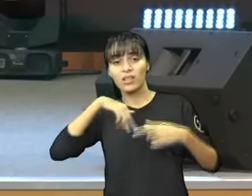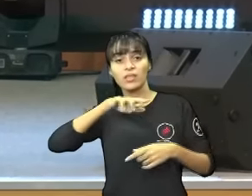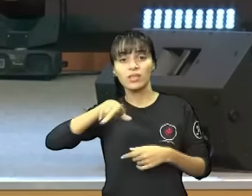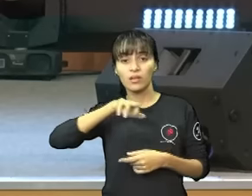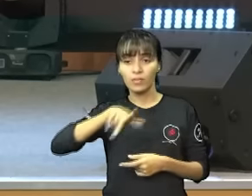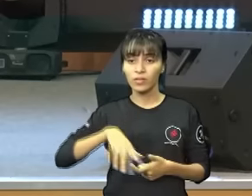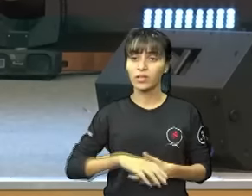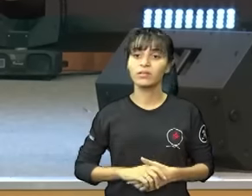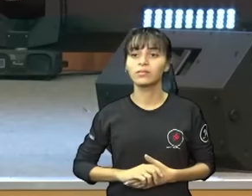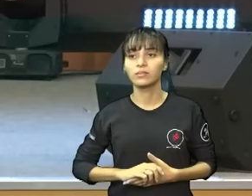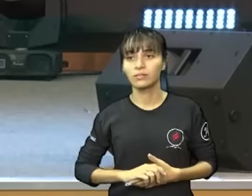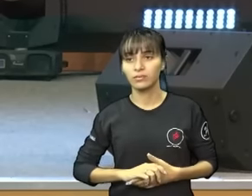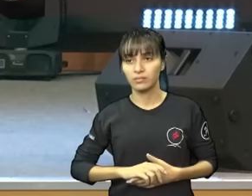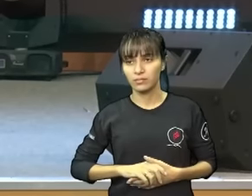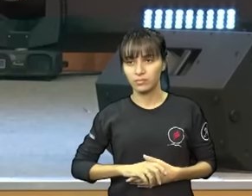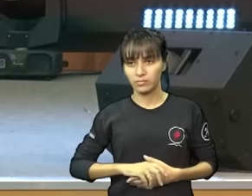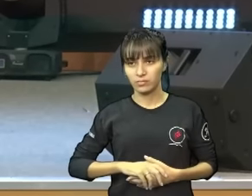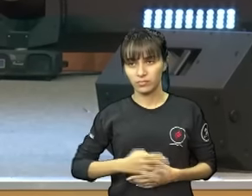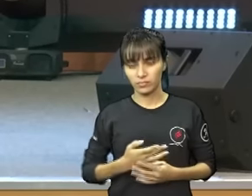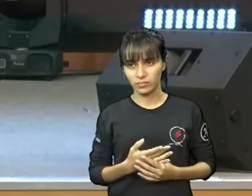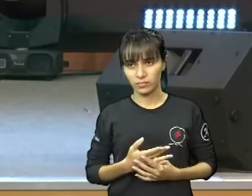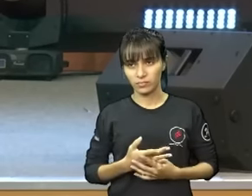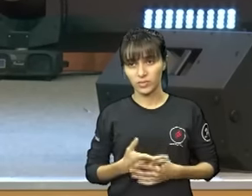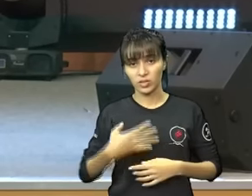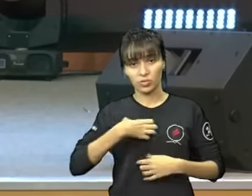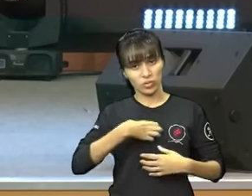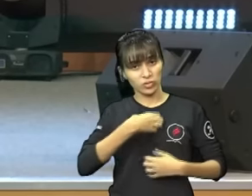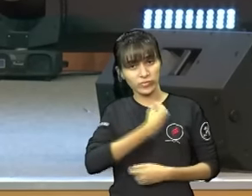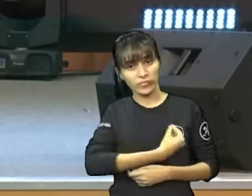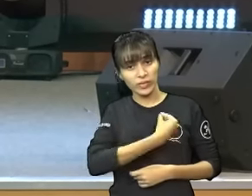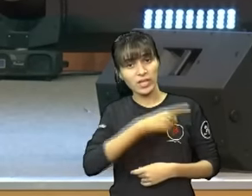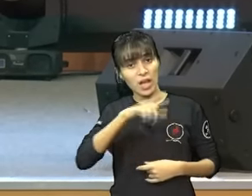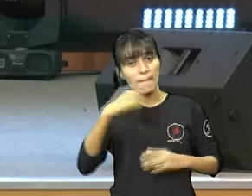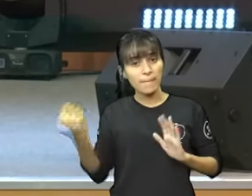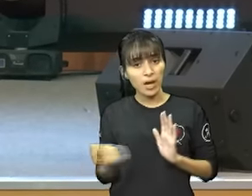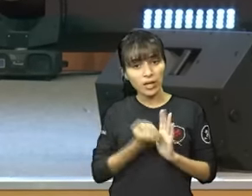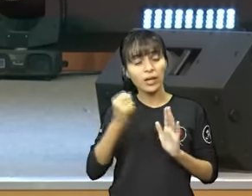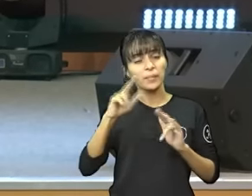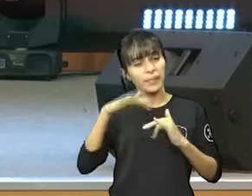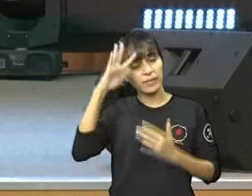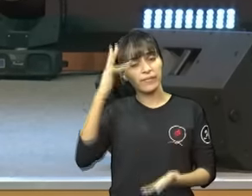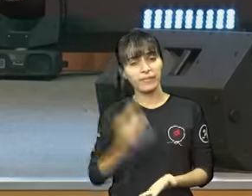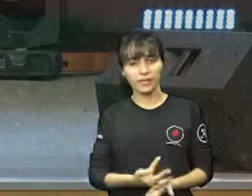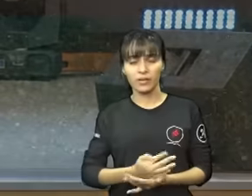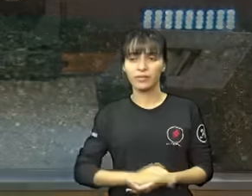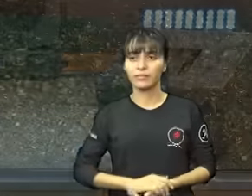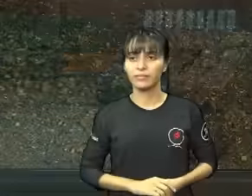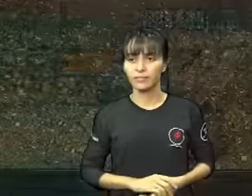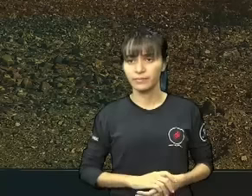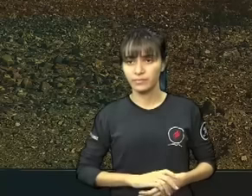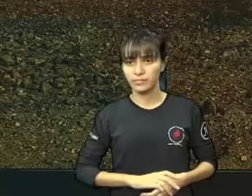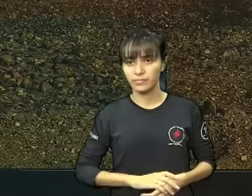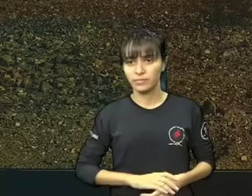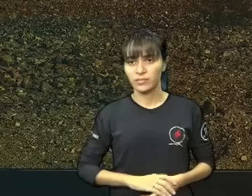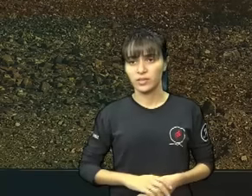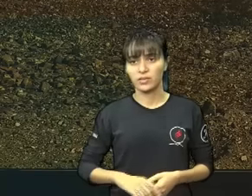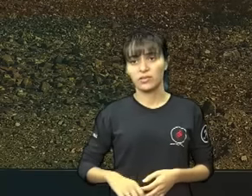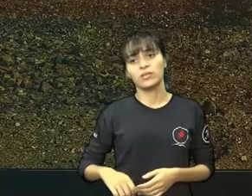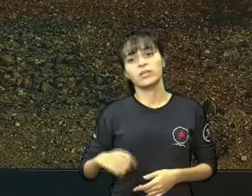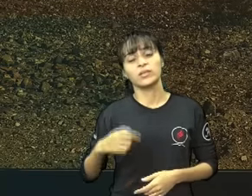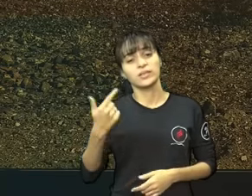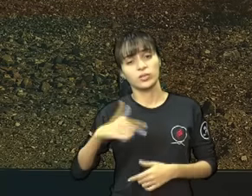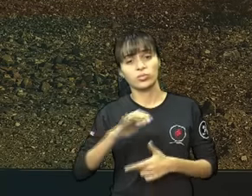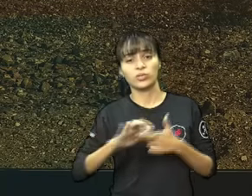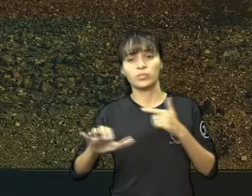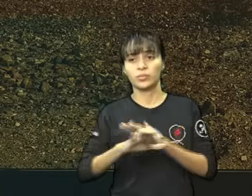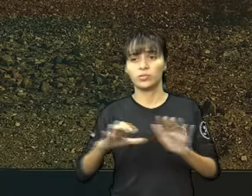não e esse estilo de vida é marcado pela fé e o apóstolo Paulo